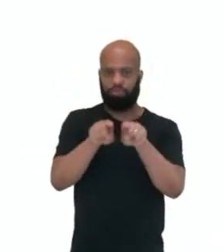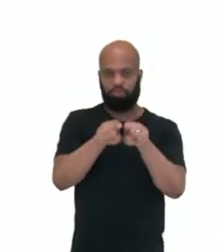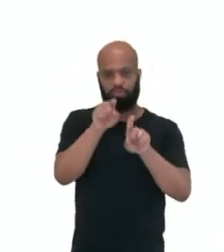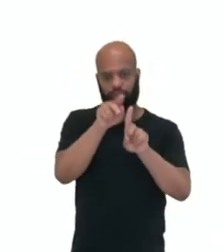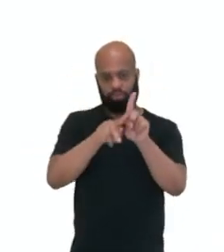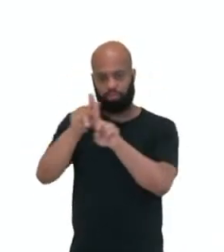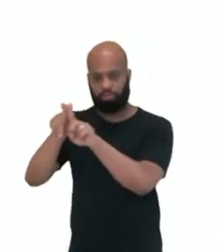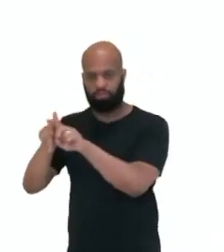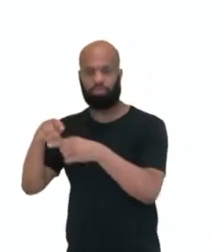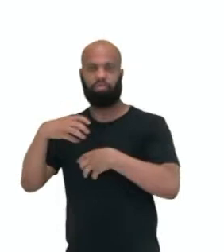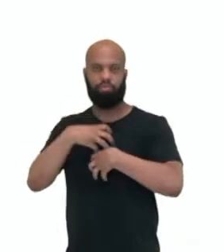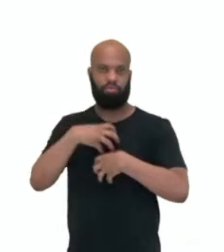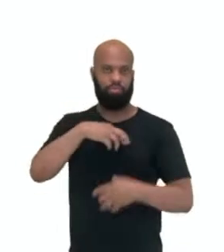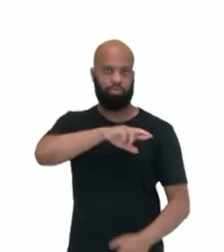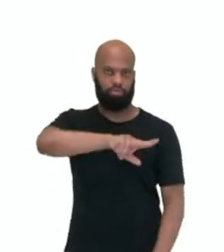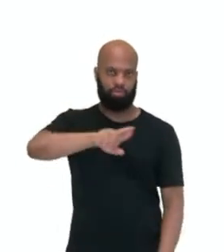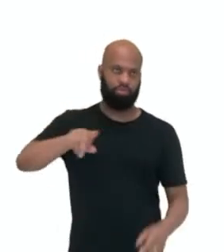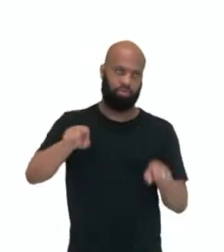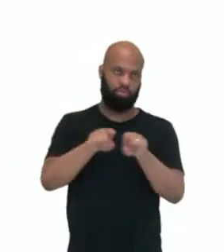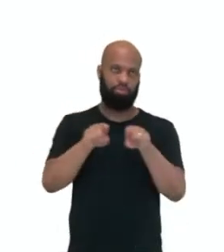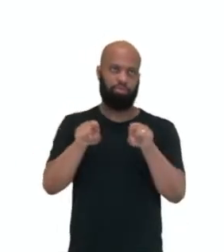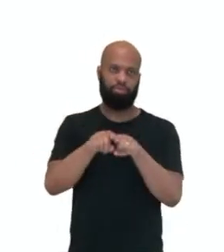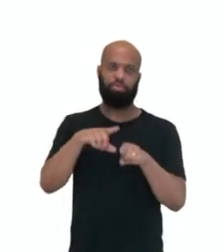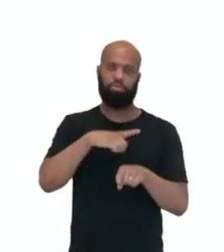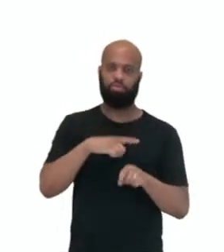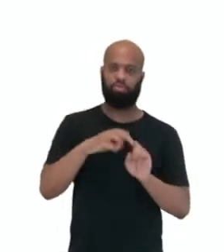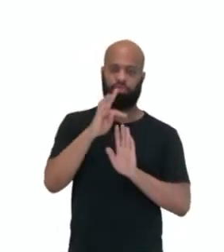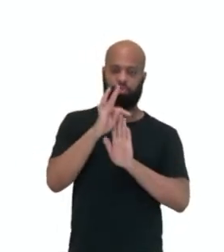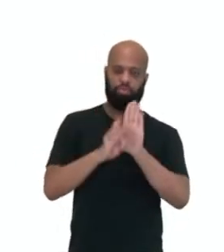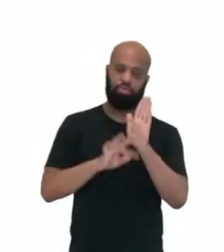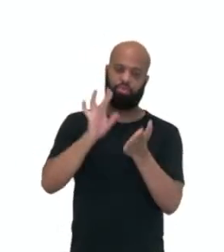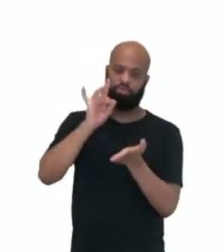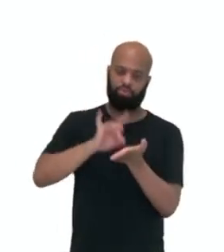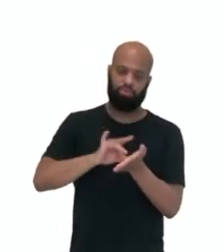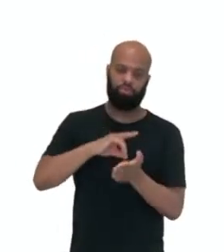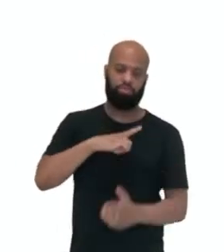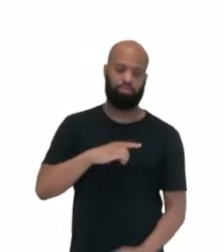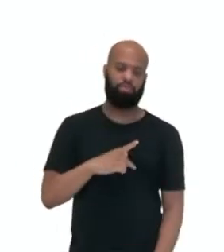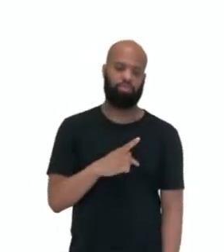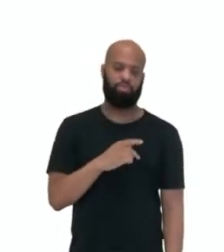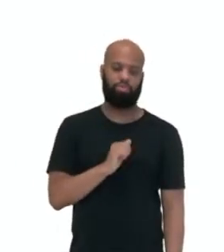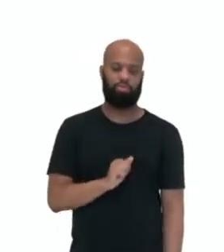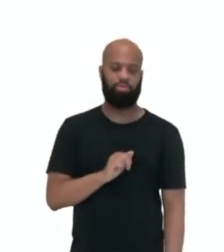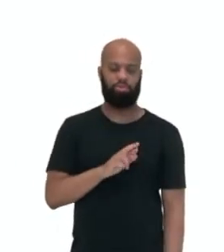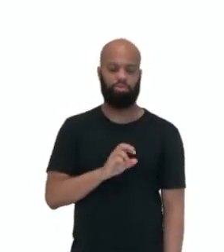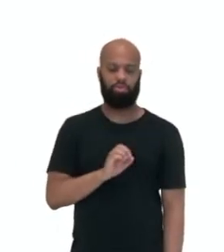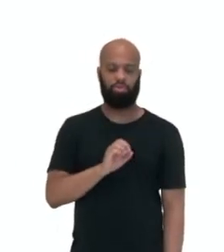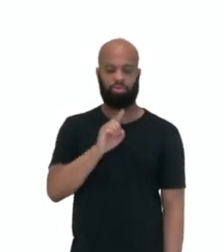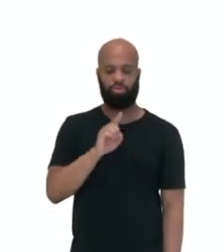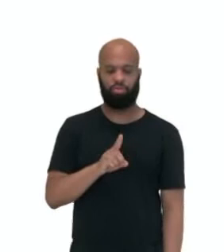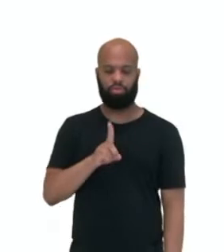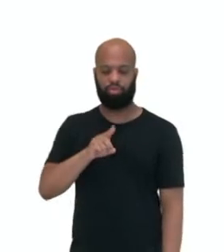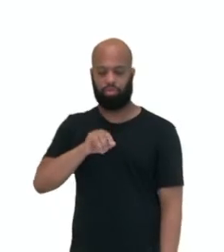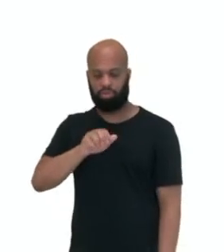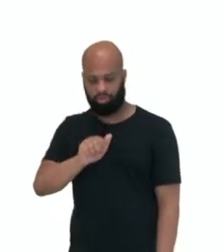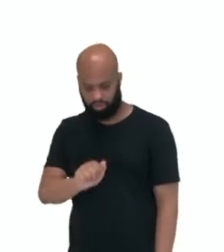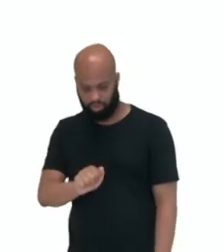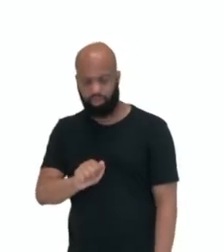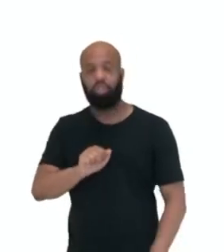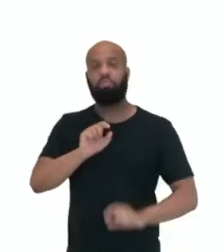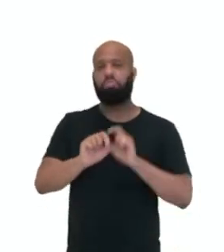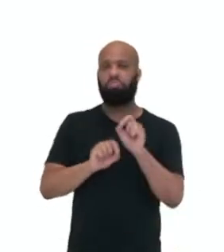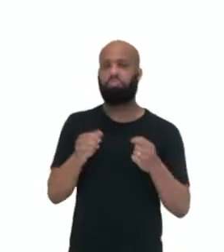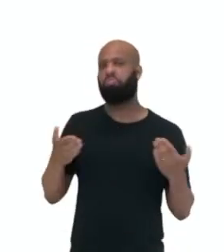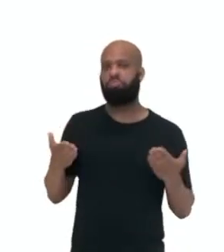personagens, estilos, etc. E entre o texto original e paródias, dentre outros textos. O que nós vamos conversar aqui hoje,